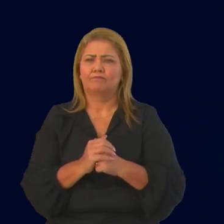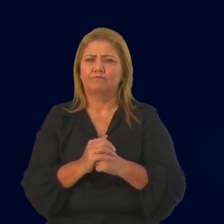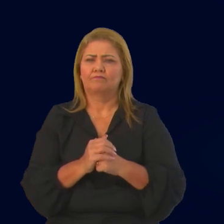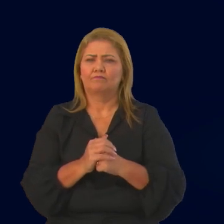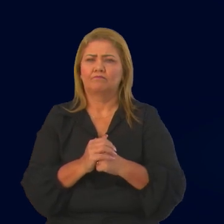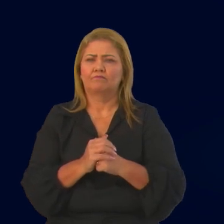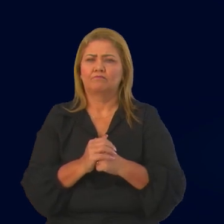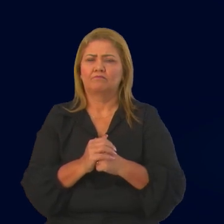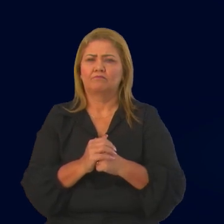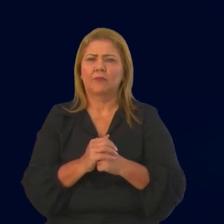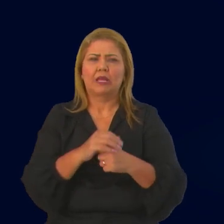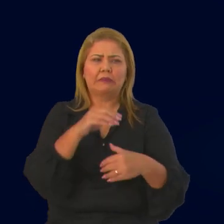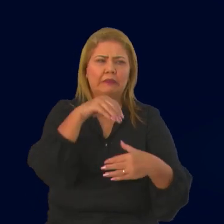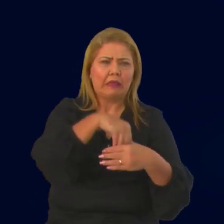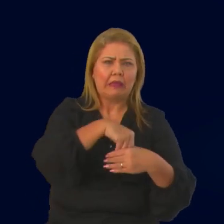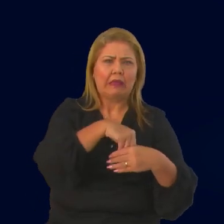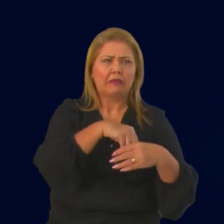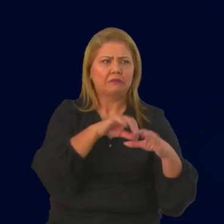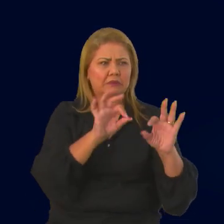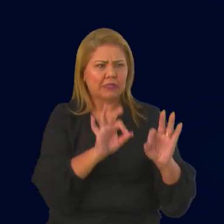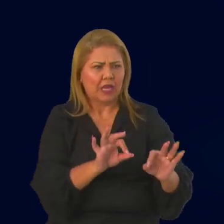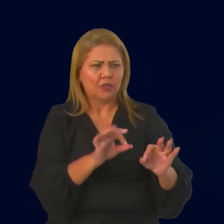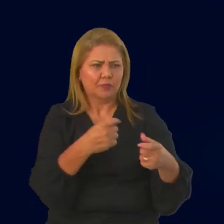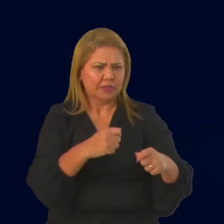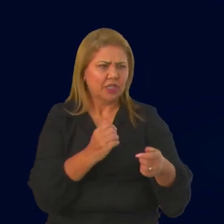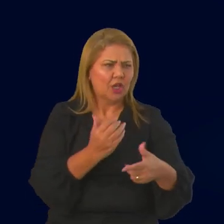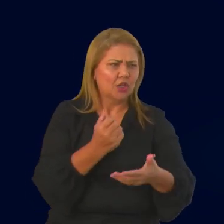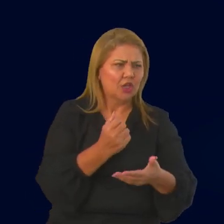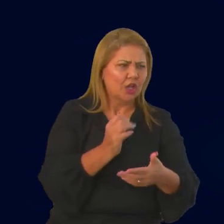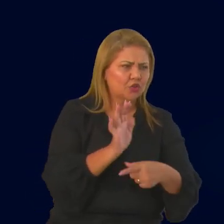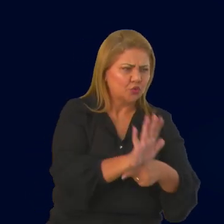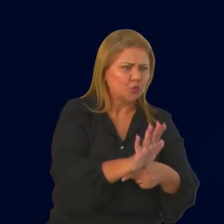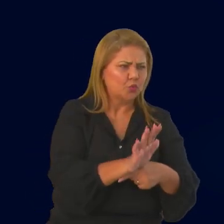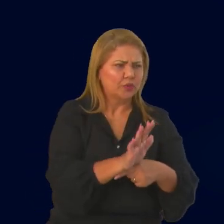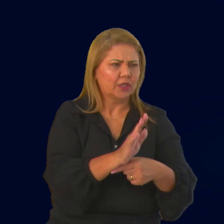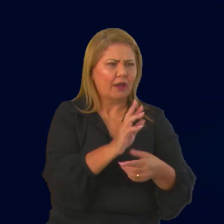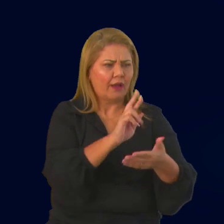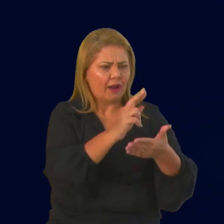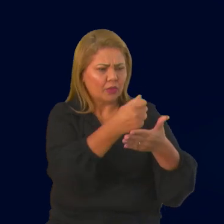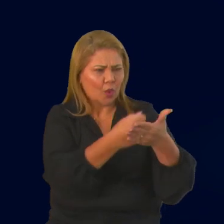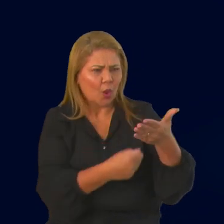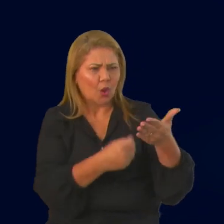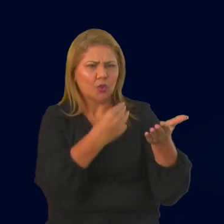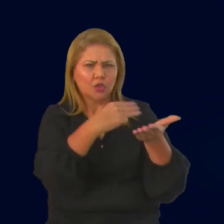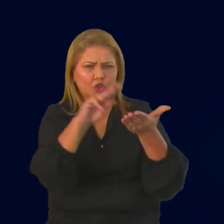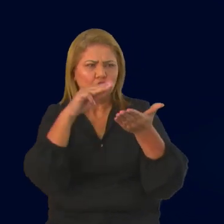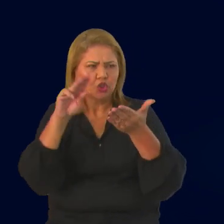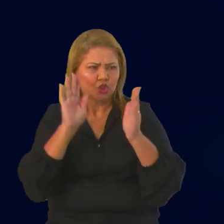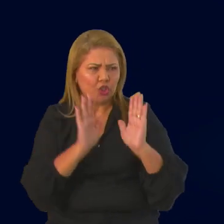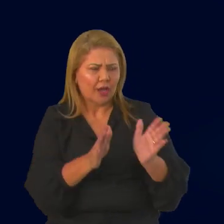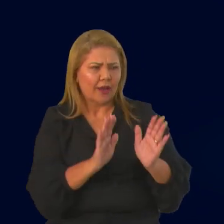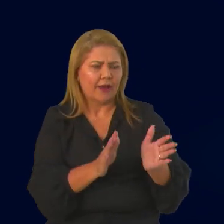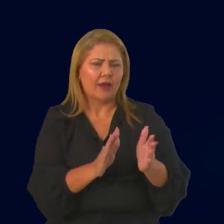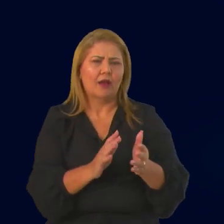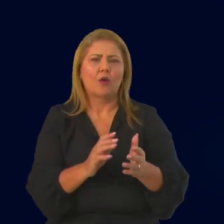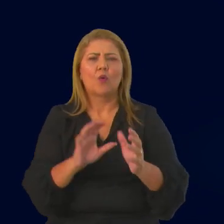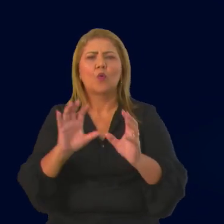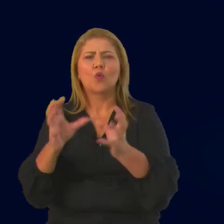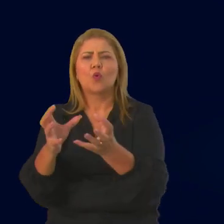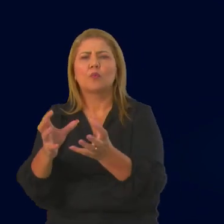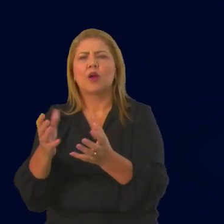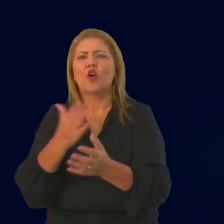entregas, e aí, está tudo certo, precisa de ajuda, relatório já foi enviado. Daquelas pessoas que gostavam de um bom